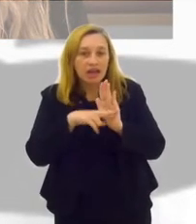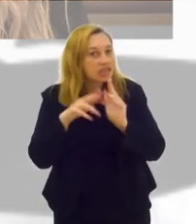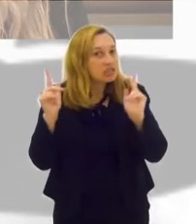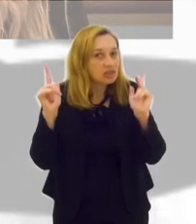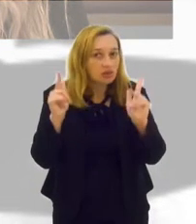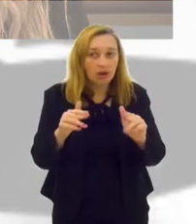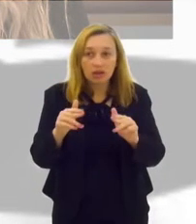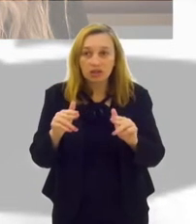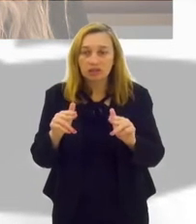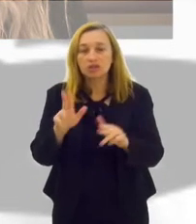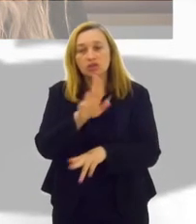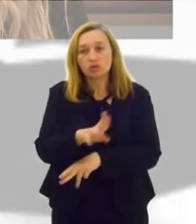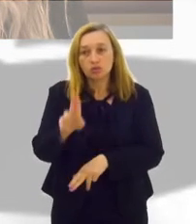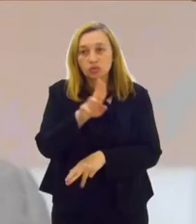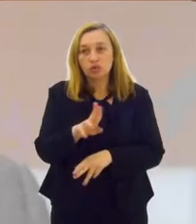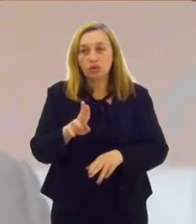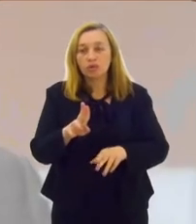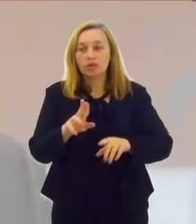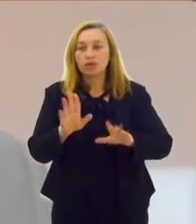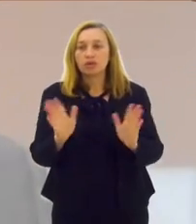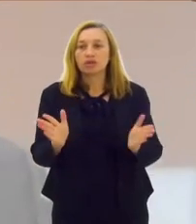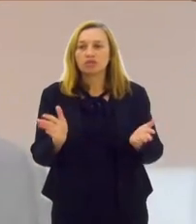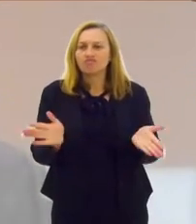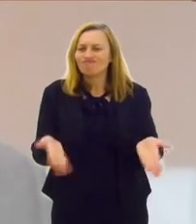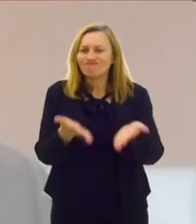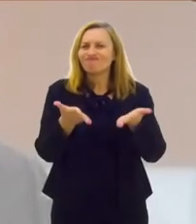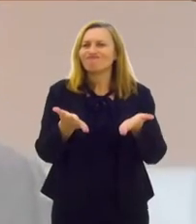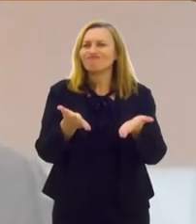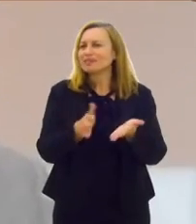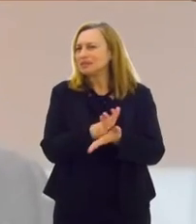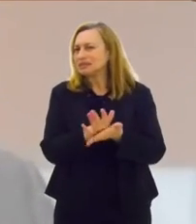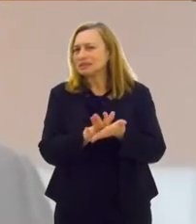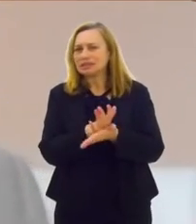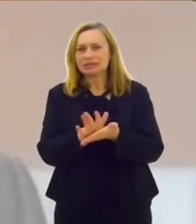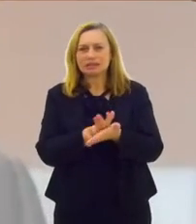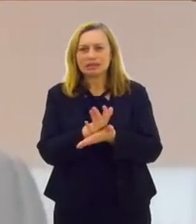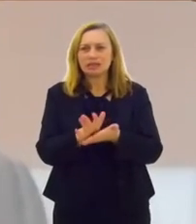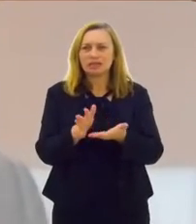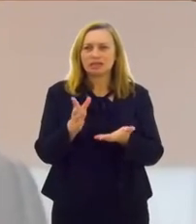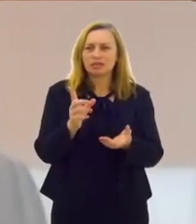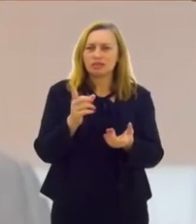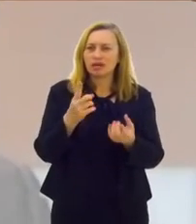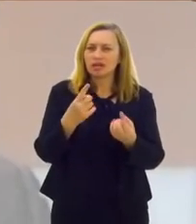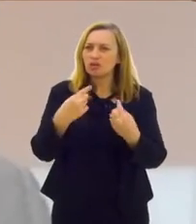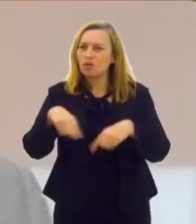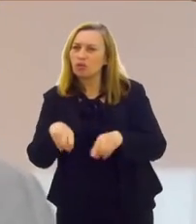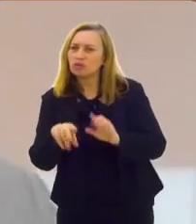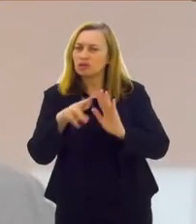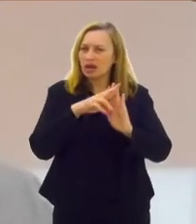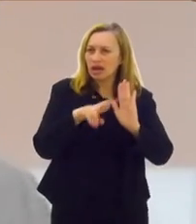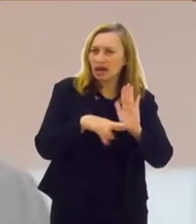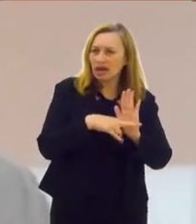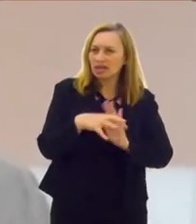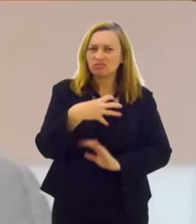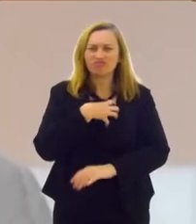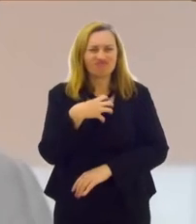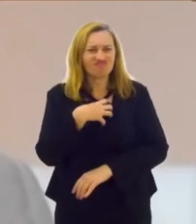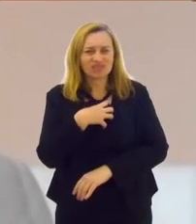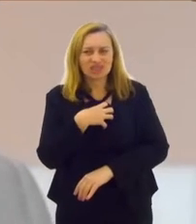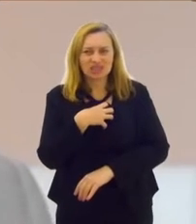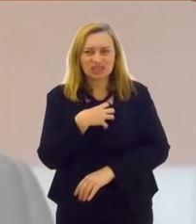as mesmas regras do jogo, de forma que ninguém tenha incentivo para, enfim, descumprir essas regras e ninguém se